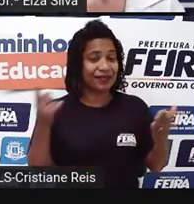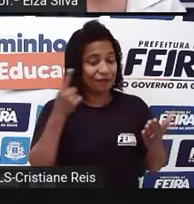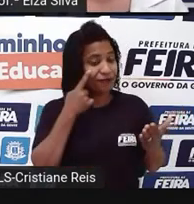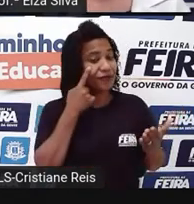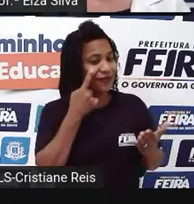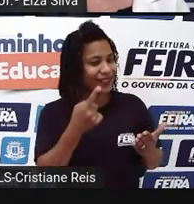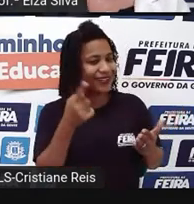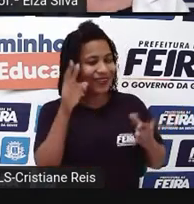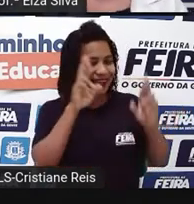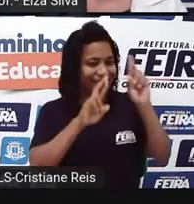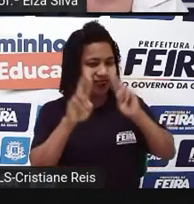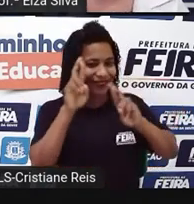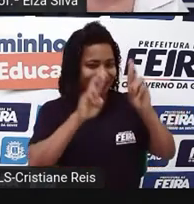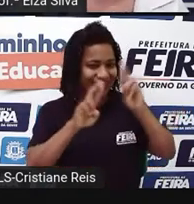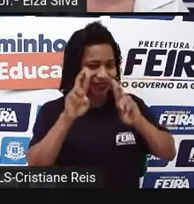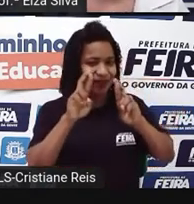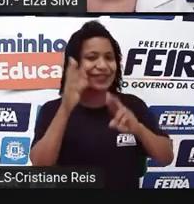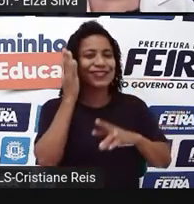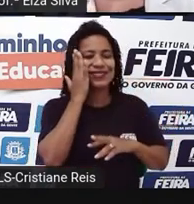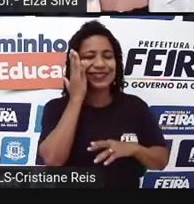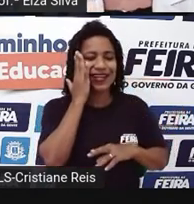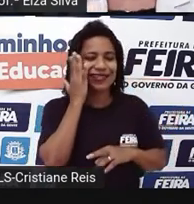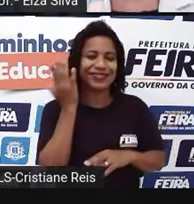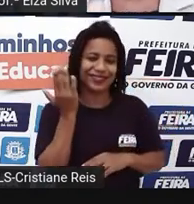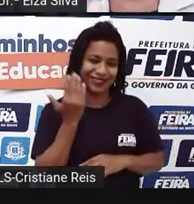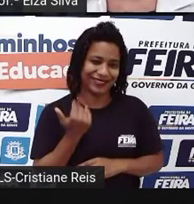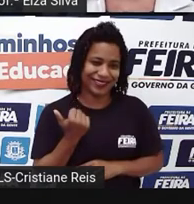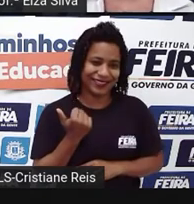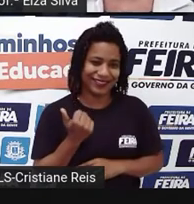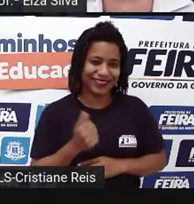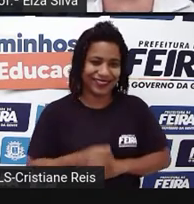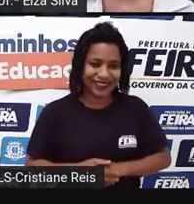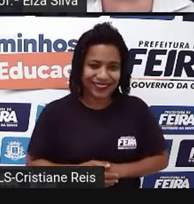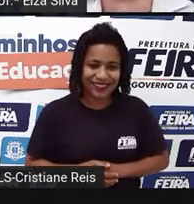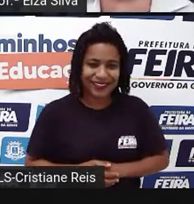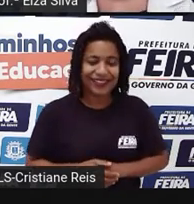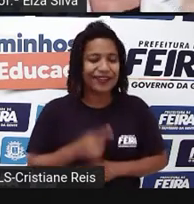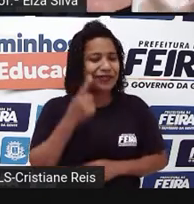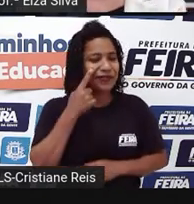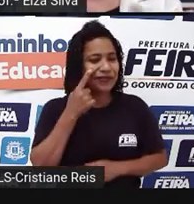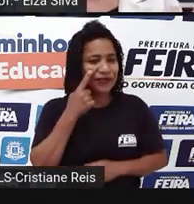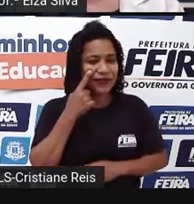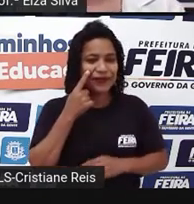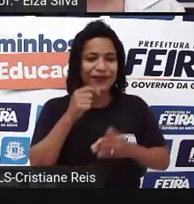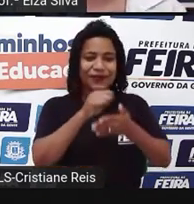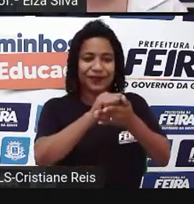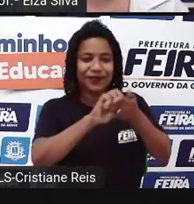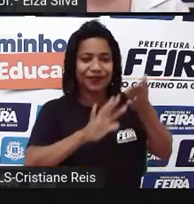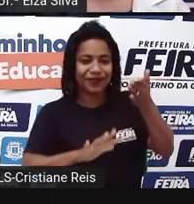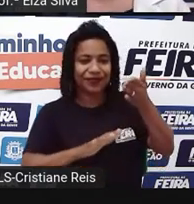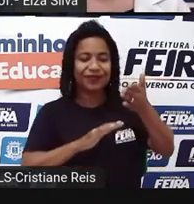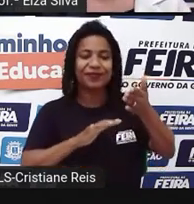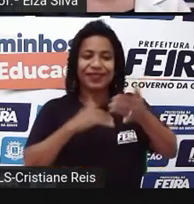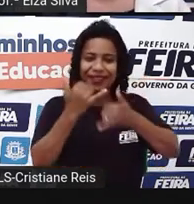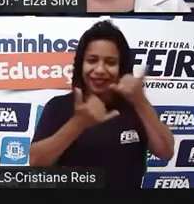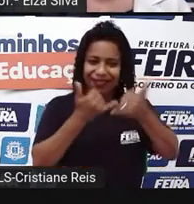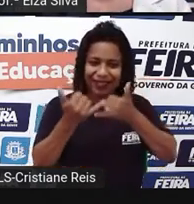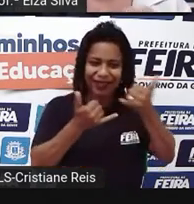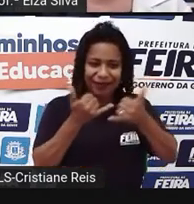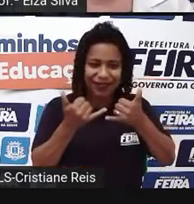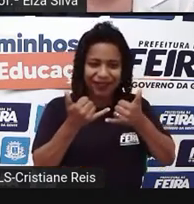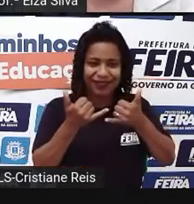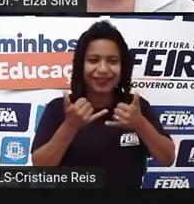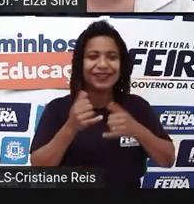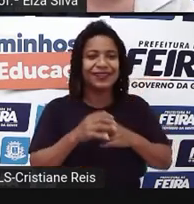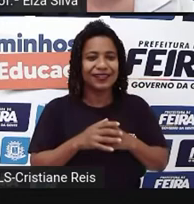porque eu já sei que vocês dominam esse assunto. Lá na atividade interativa, eu lembrei para vocês os pronomes pessoais. Então, a